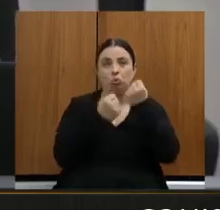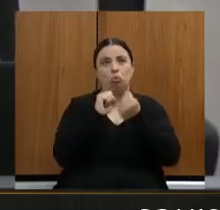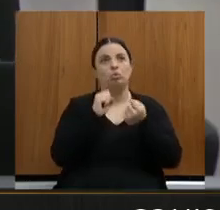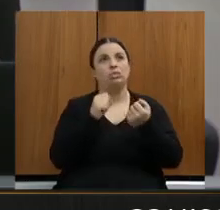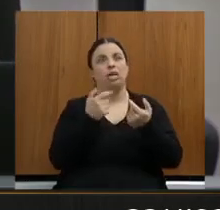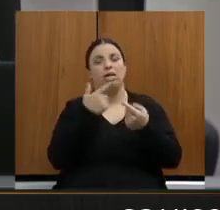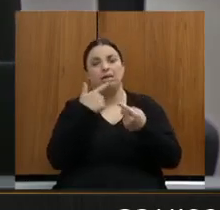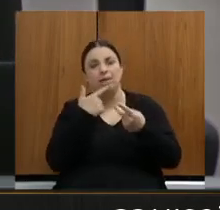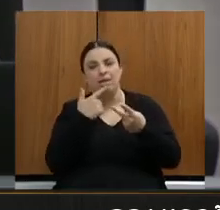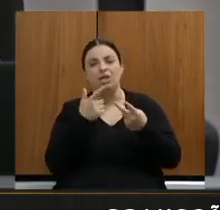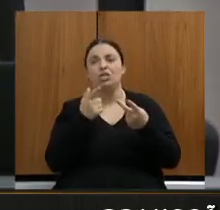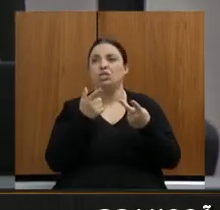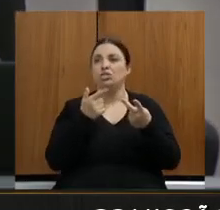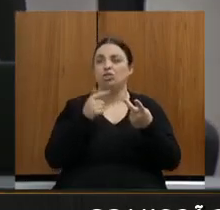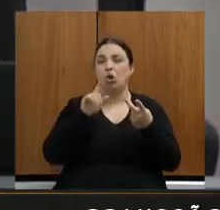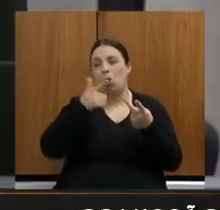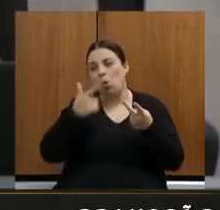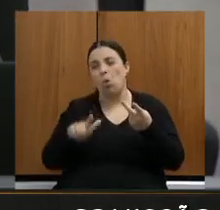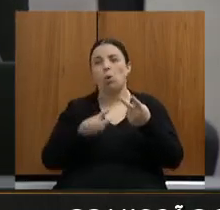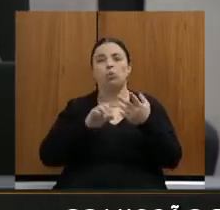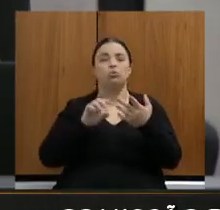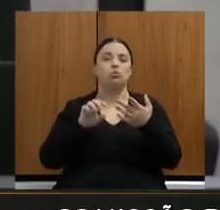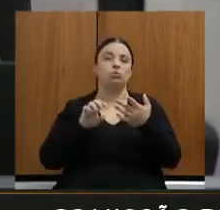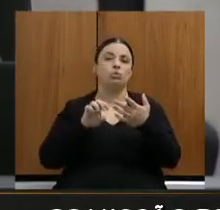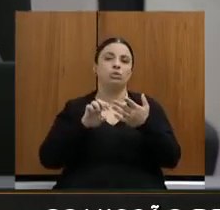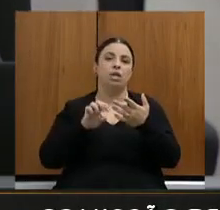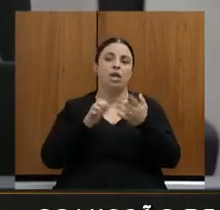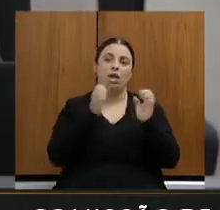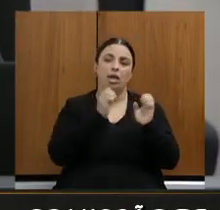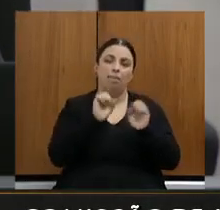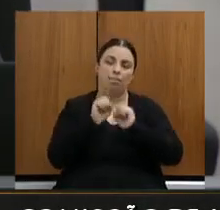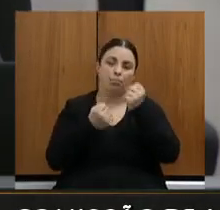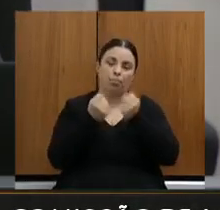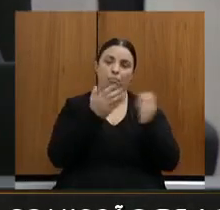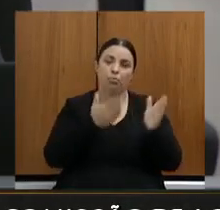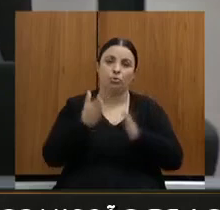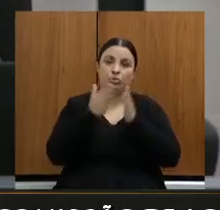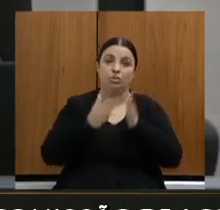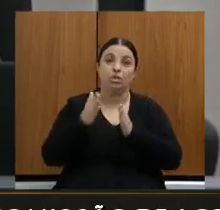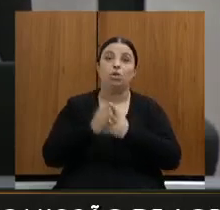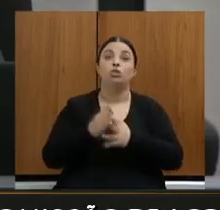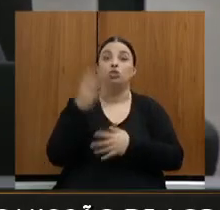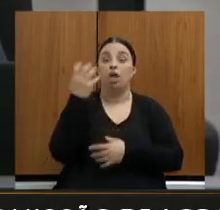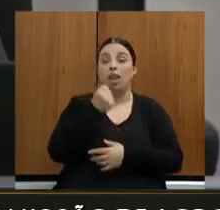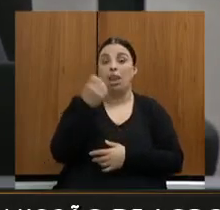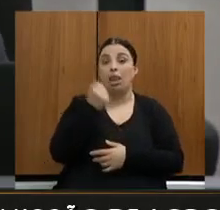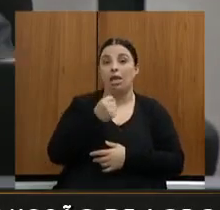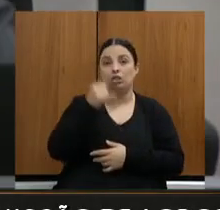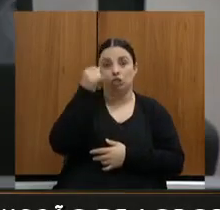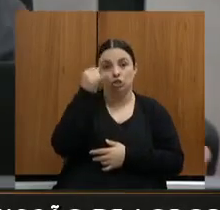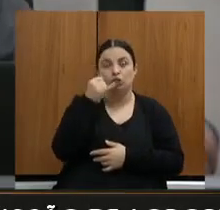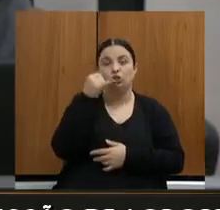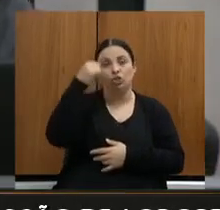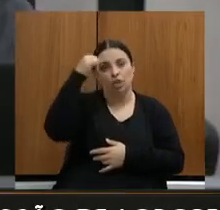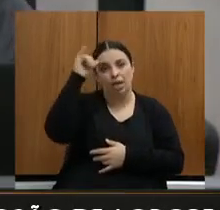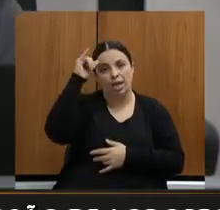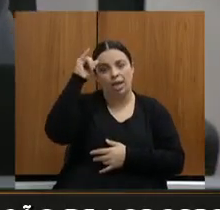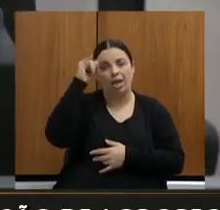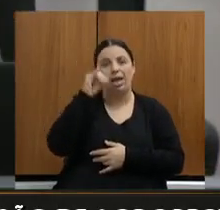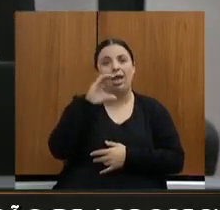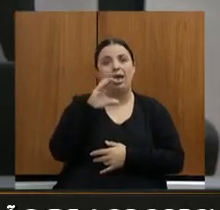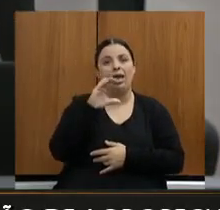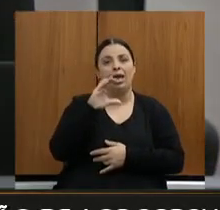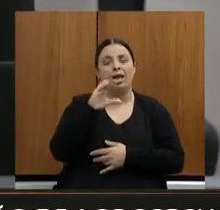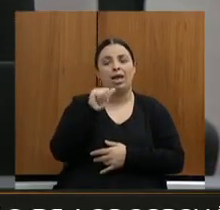artesanais e estabelecimentos de beneficiamento artesanal de leite de cabra de ovelha e seus derivados